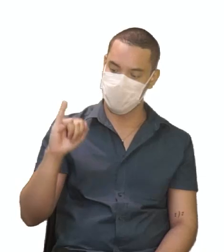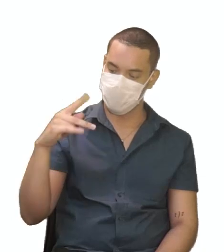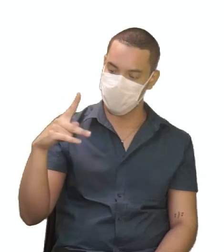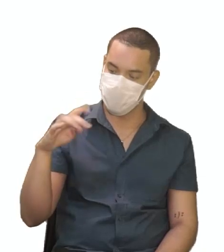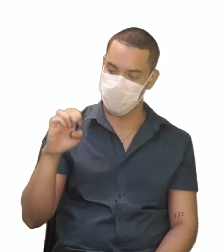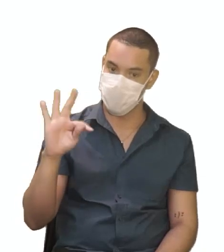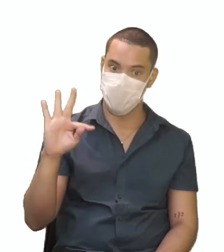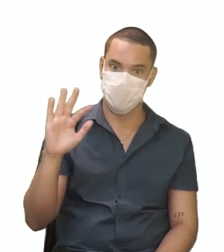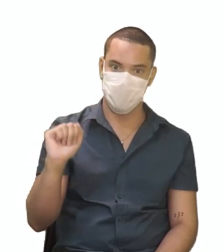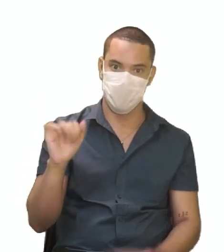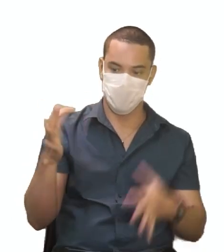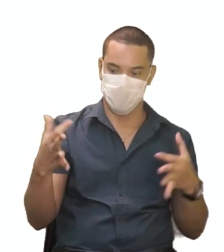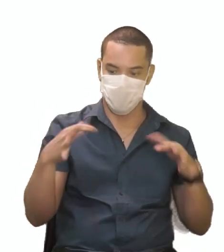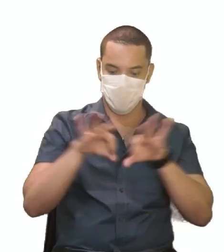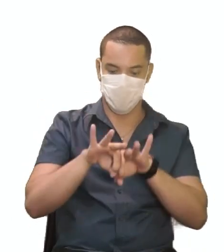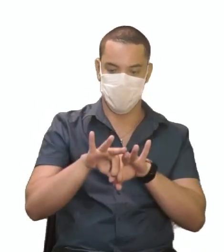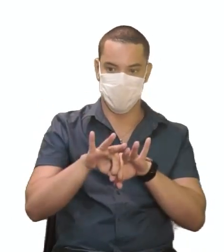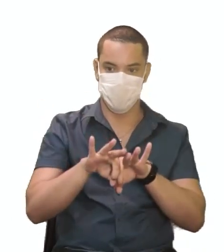centrípeta.